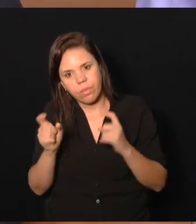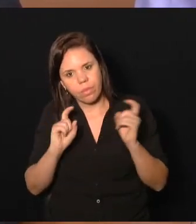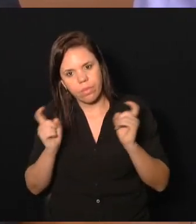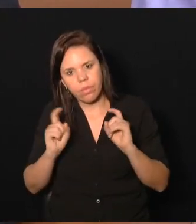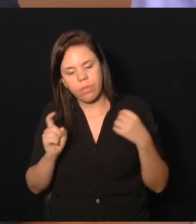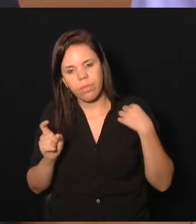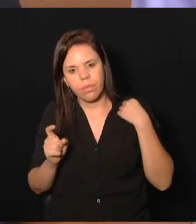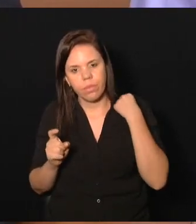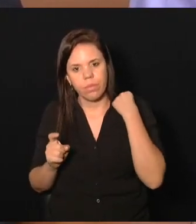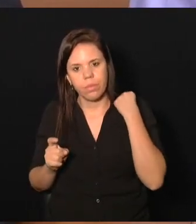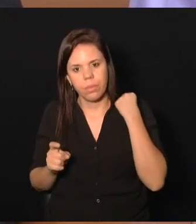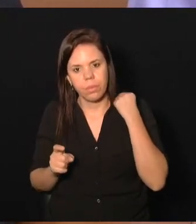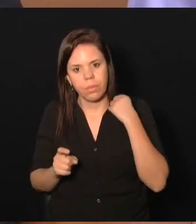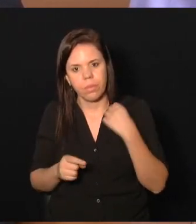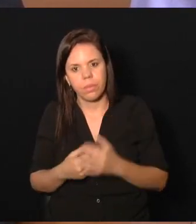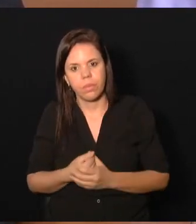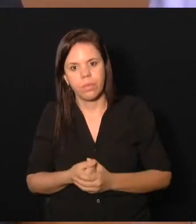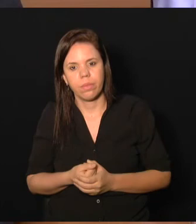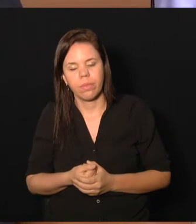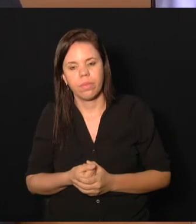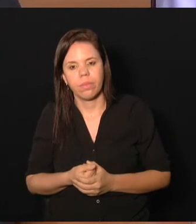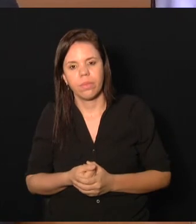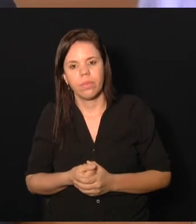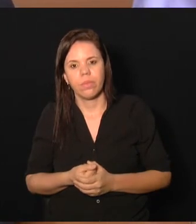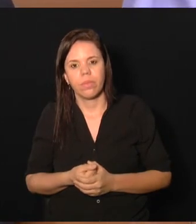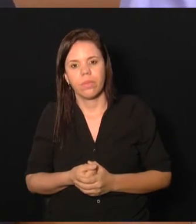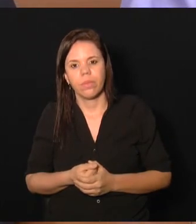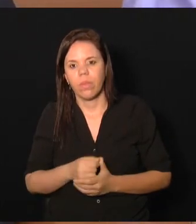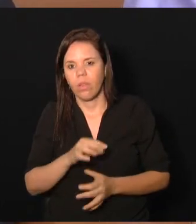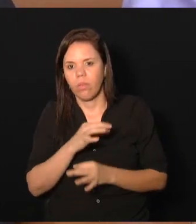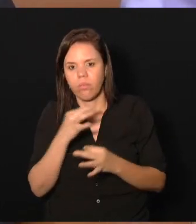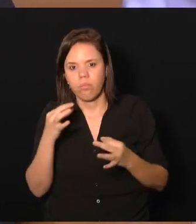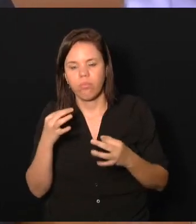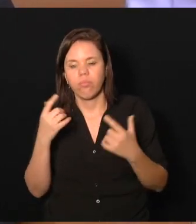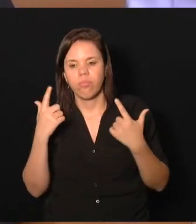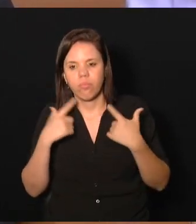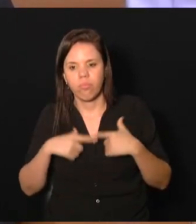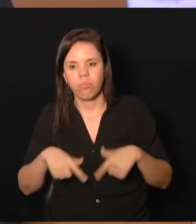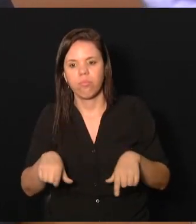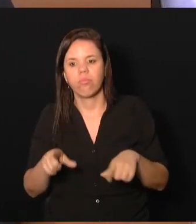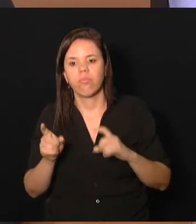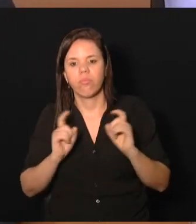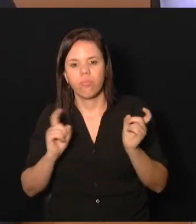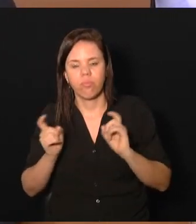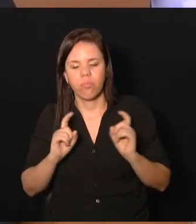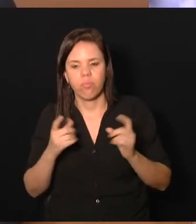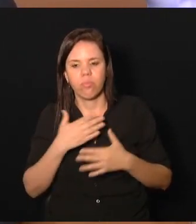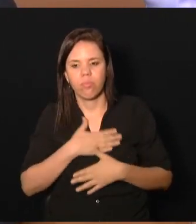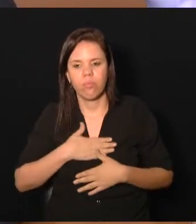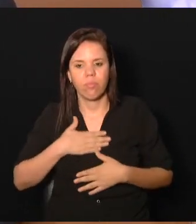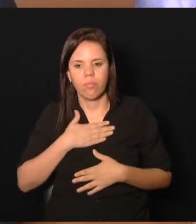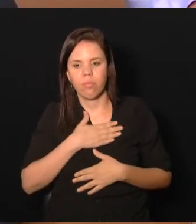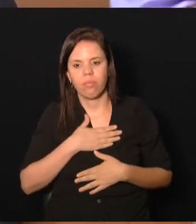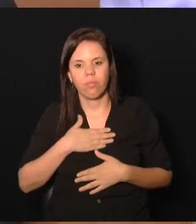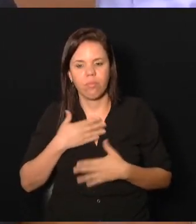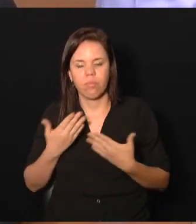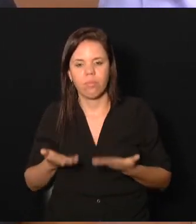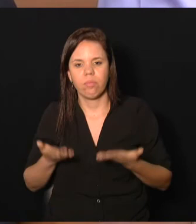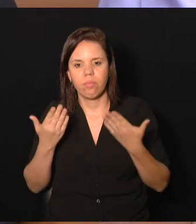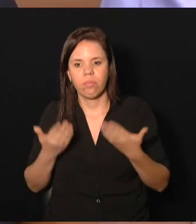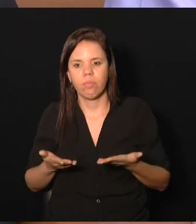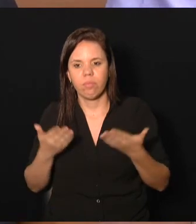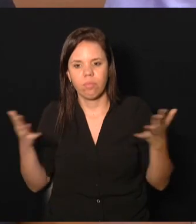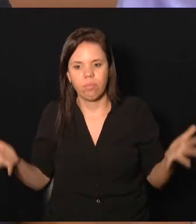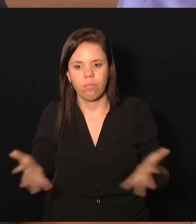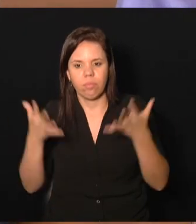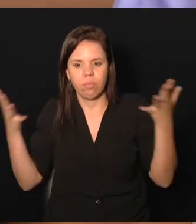vão sair com a alma lavada, porque foi uma reunião gostosa, light e muito